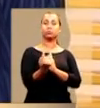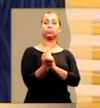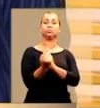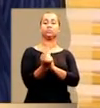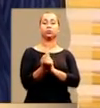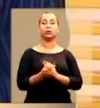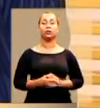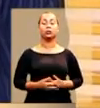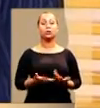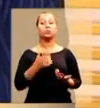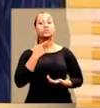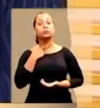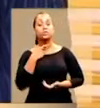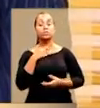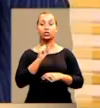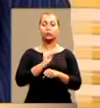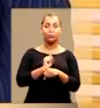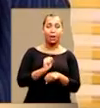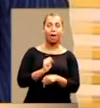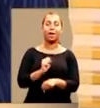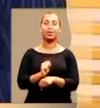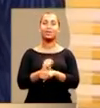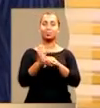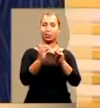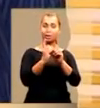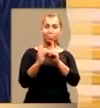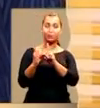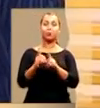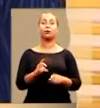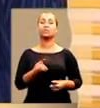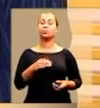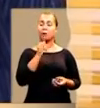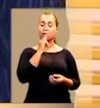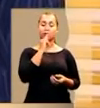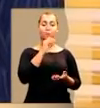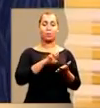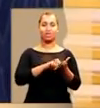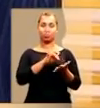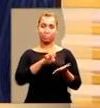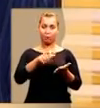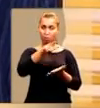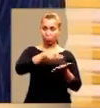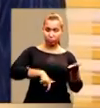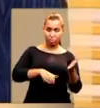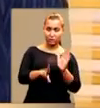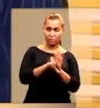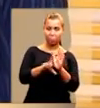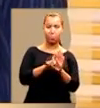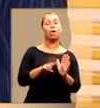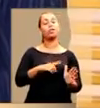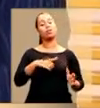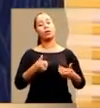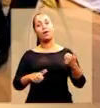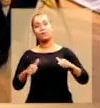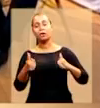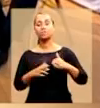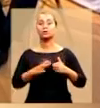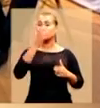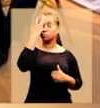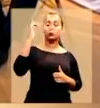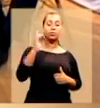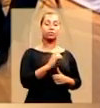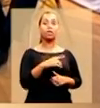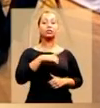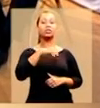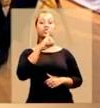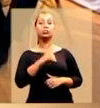E eu estou com uma vontade doida de parar de atender balcão. E tudo através de editais, porque assim os trabalhos também têm uma avaliação. Entendi. Senão todo mundo vem